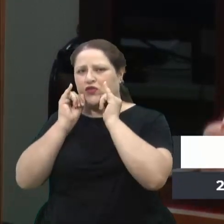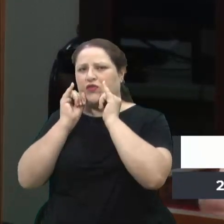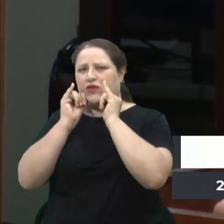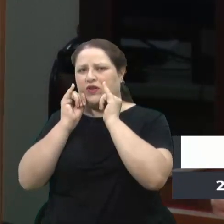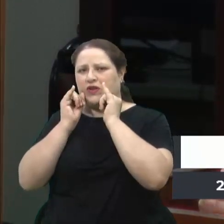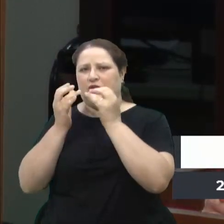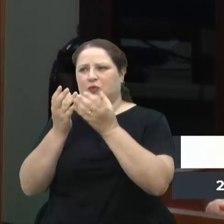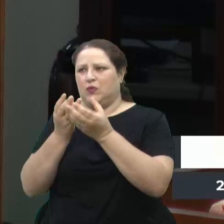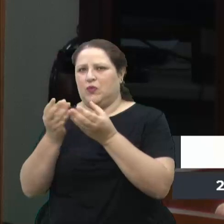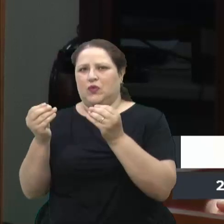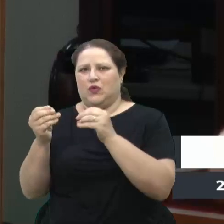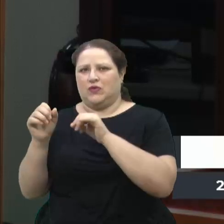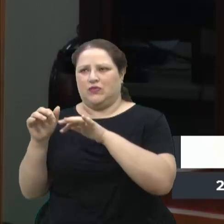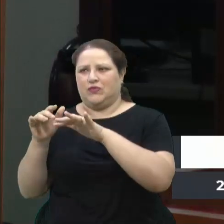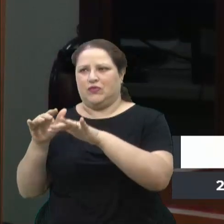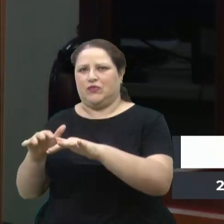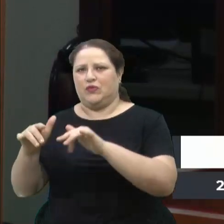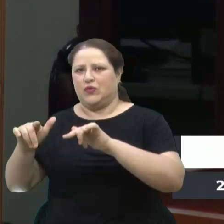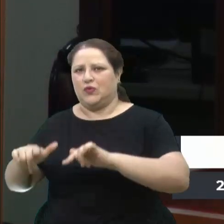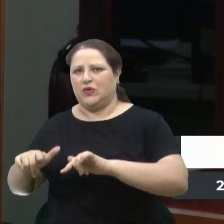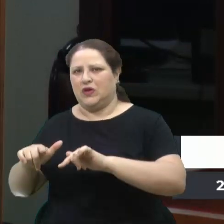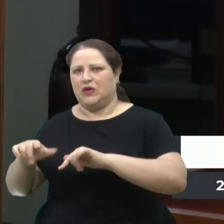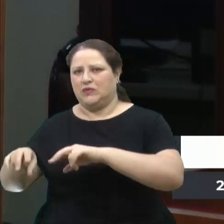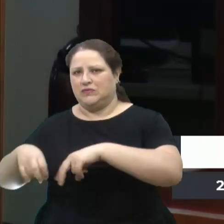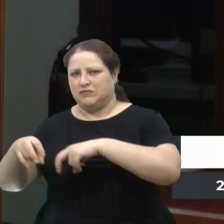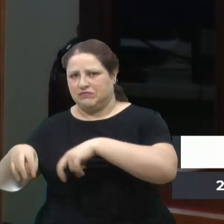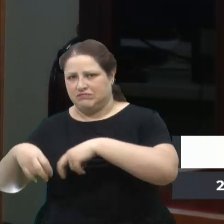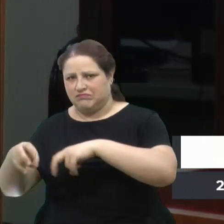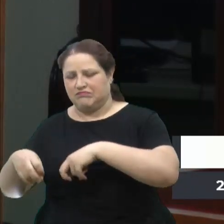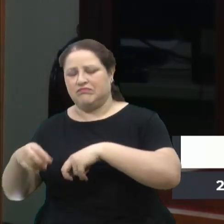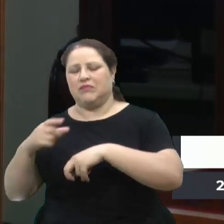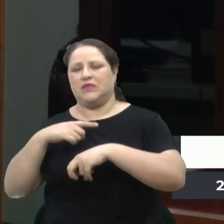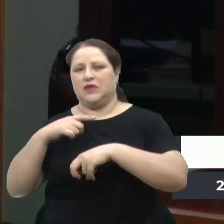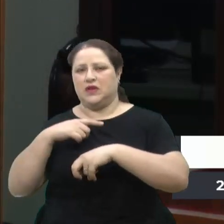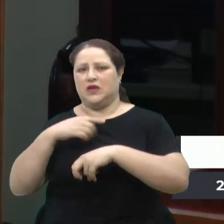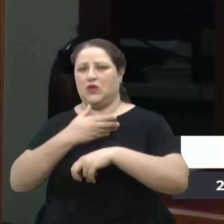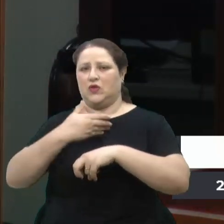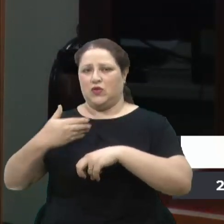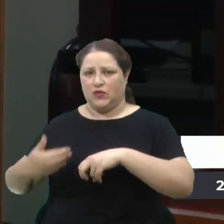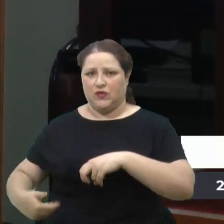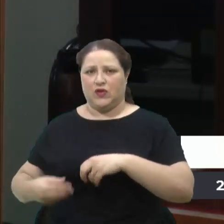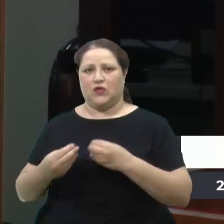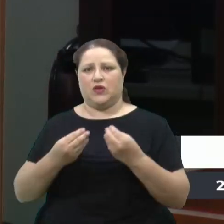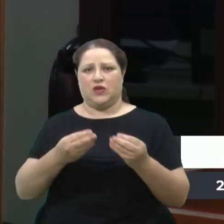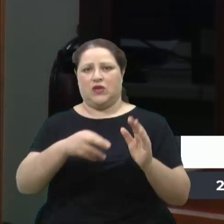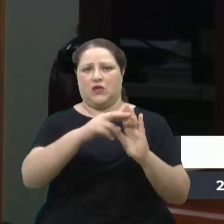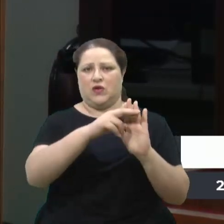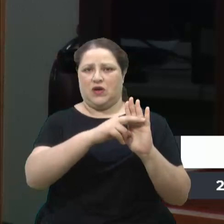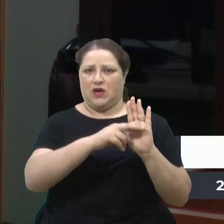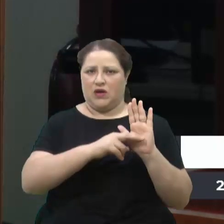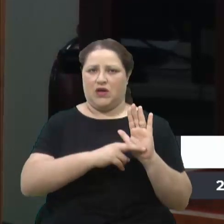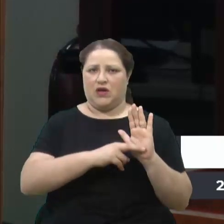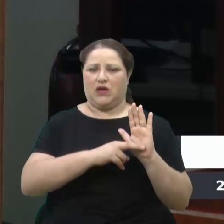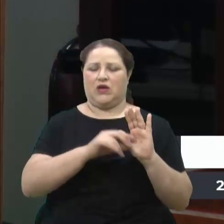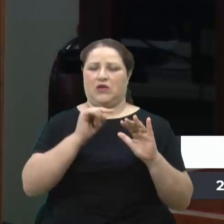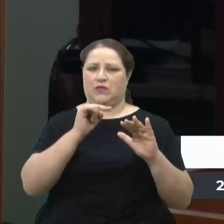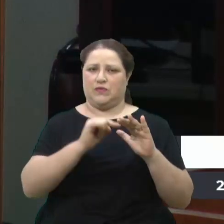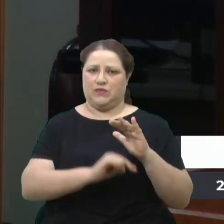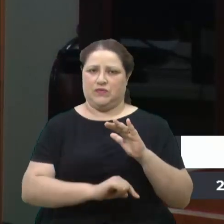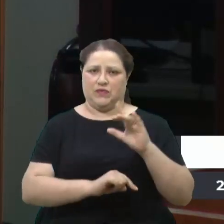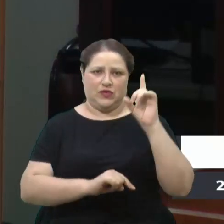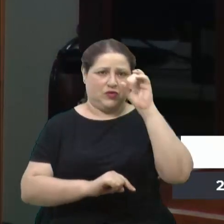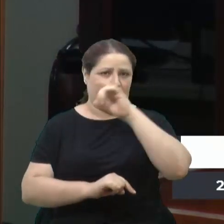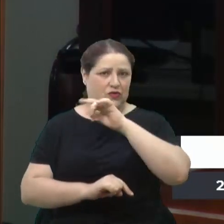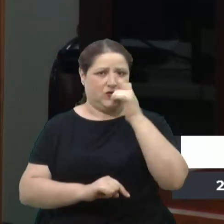essa liberdade para o seu povo mediante regras e critérios muito profundos e difíceis de